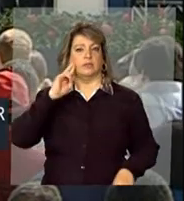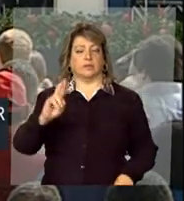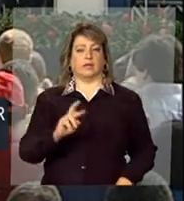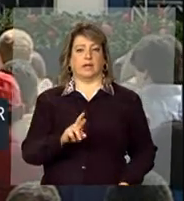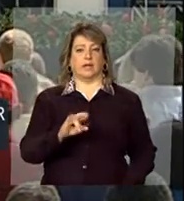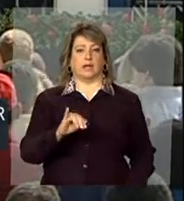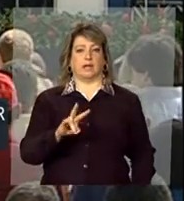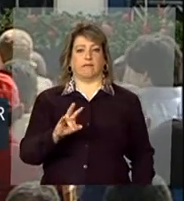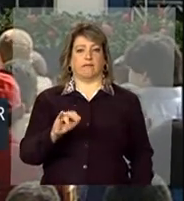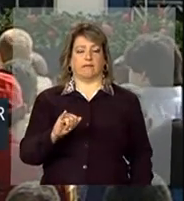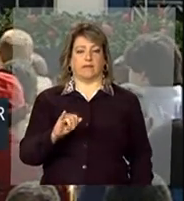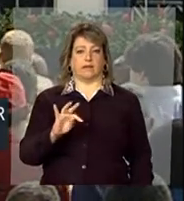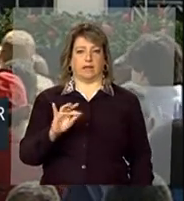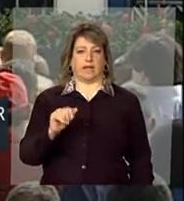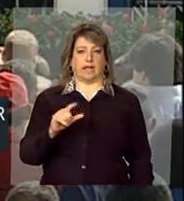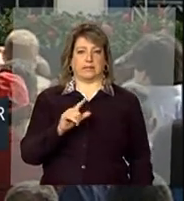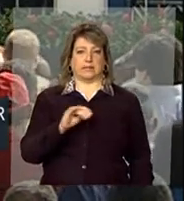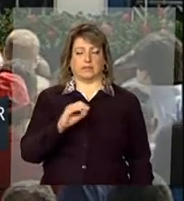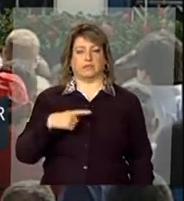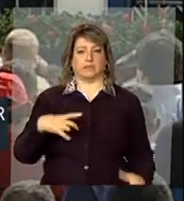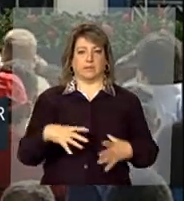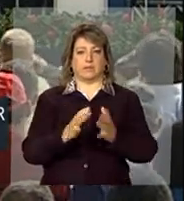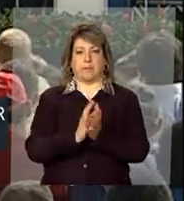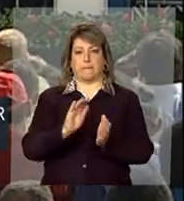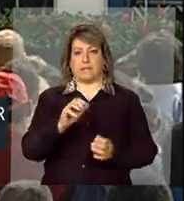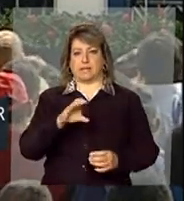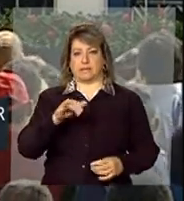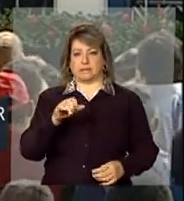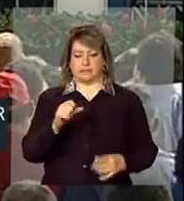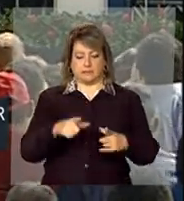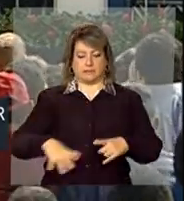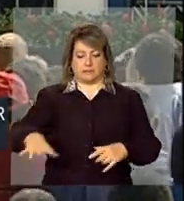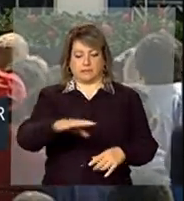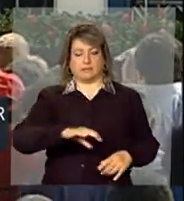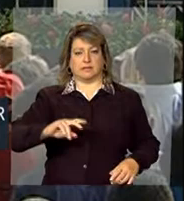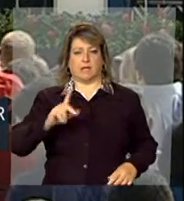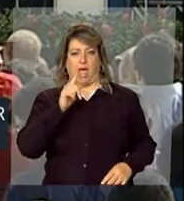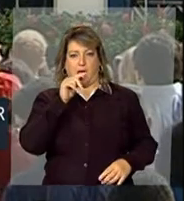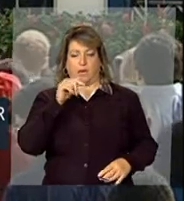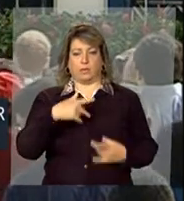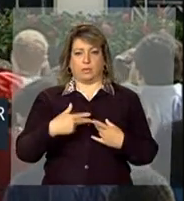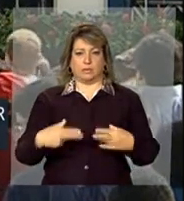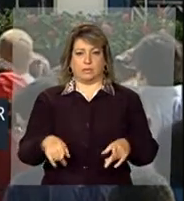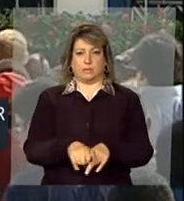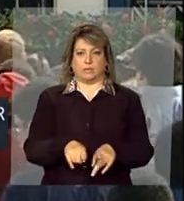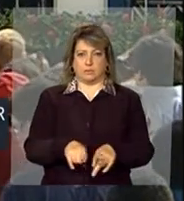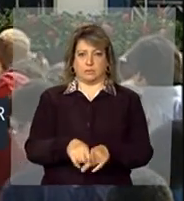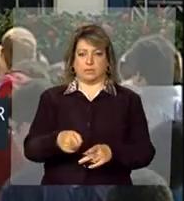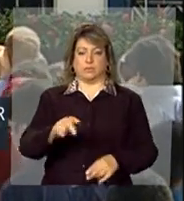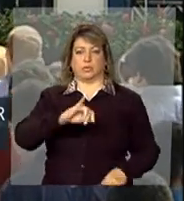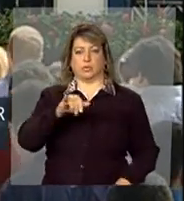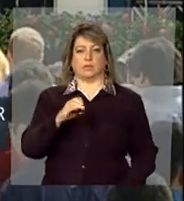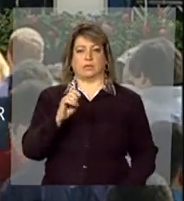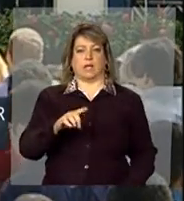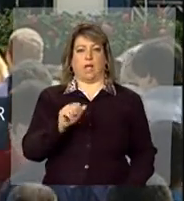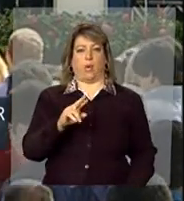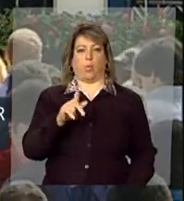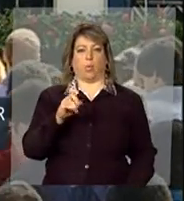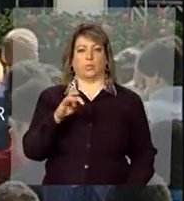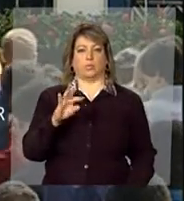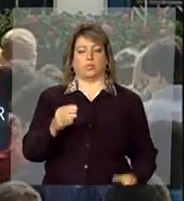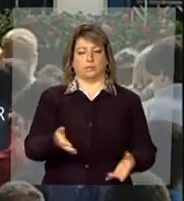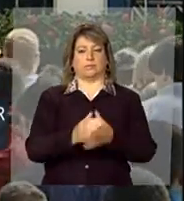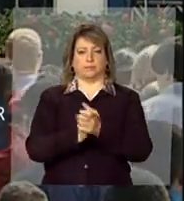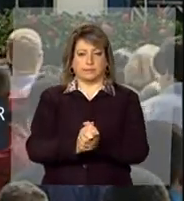revitalização de bacias hidrográficas, aqui representando a presidência da Codevasf, doutor José Augusto,